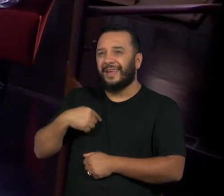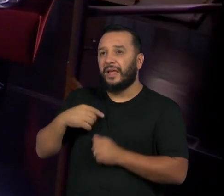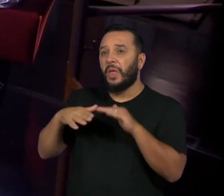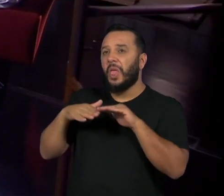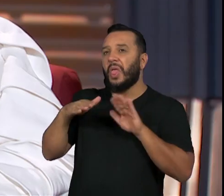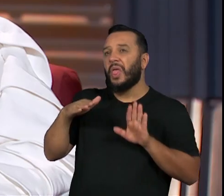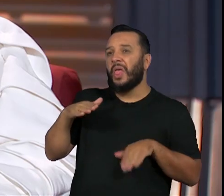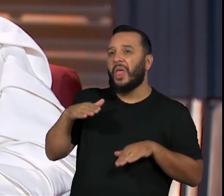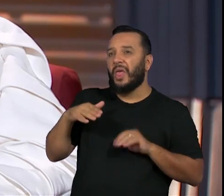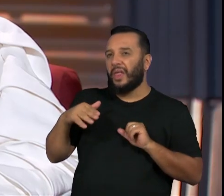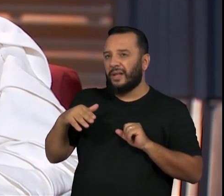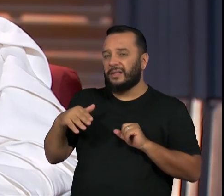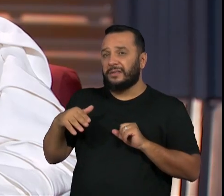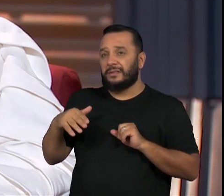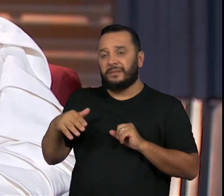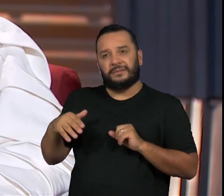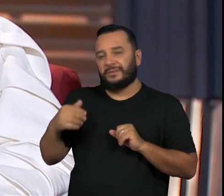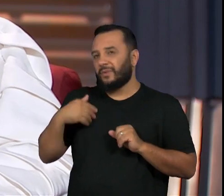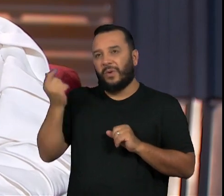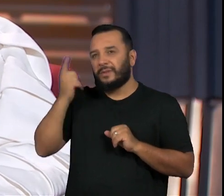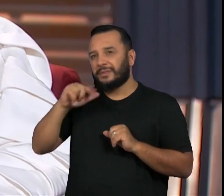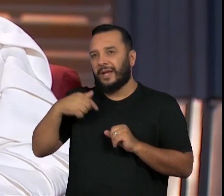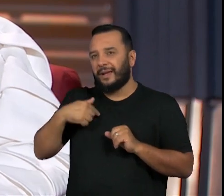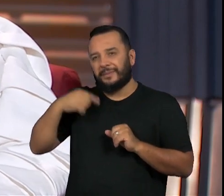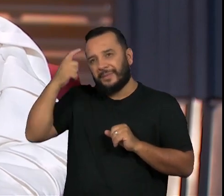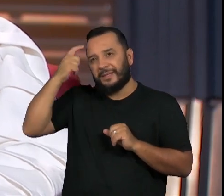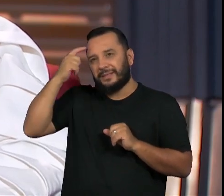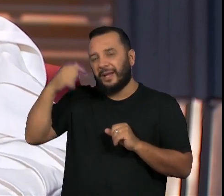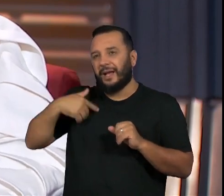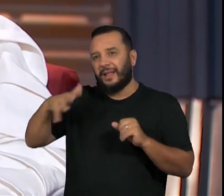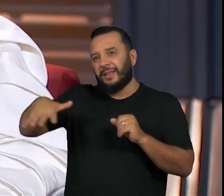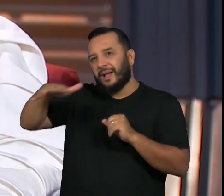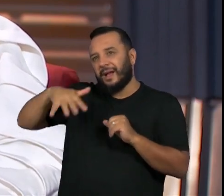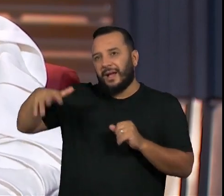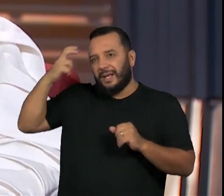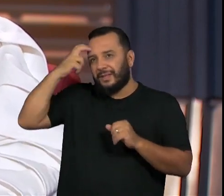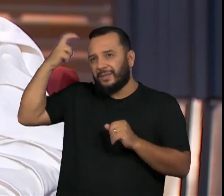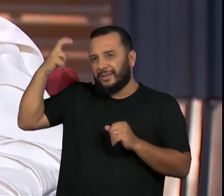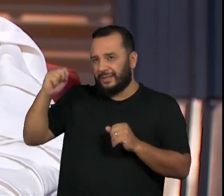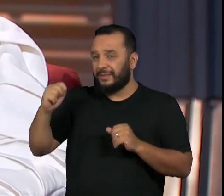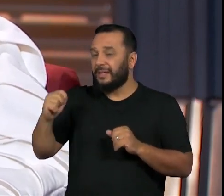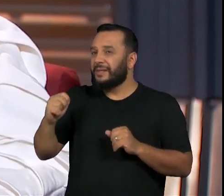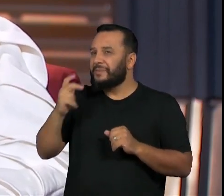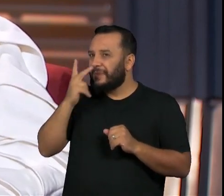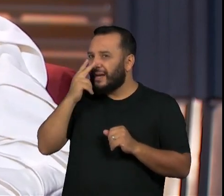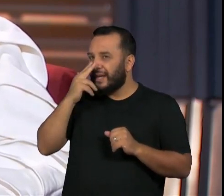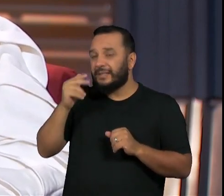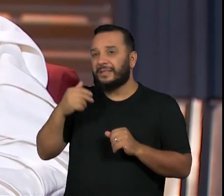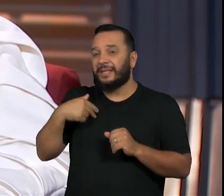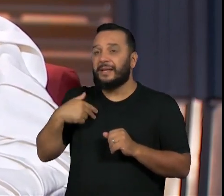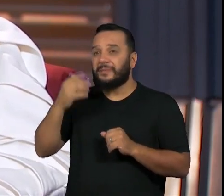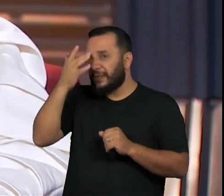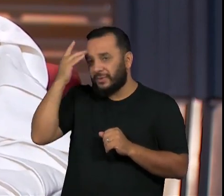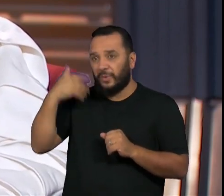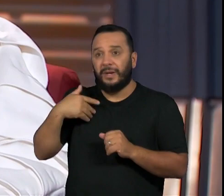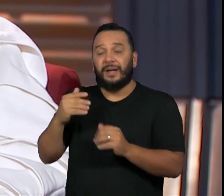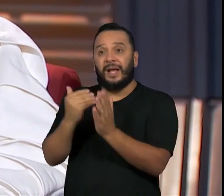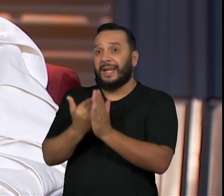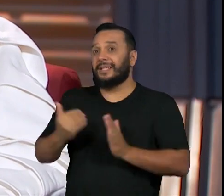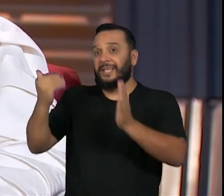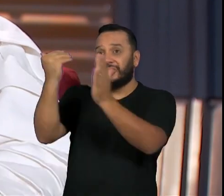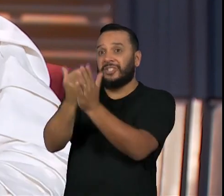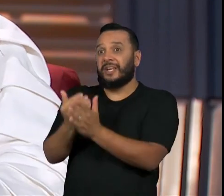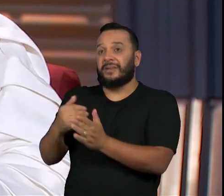consegue lidar com esse campo da intelectualidade e que muitas vezes, Marcelo, se transforma num excesso de elogio, que também está no lugar